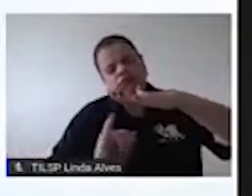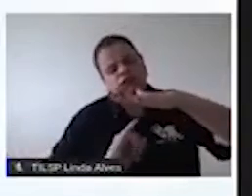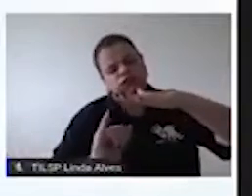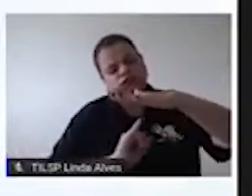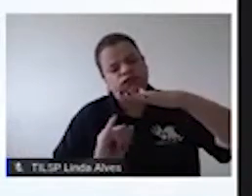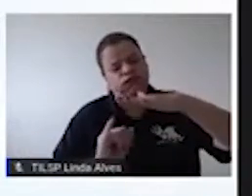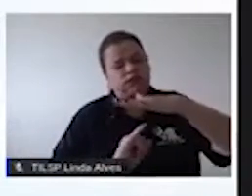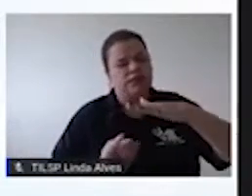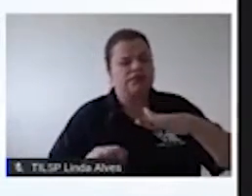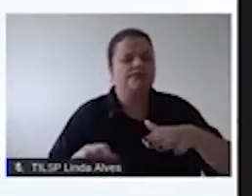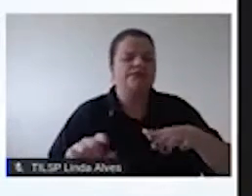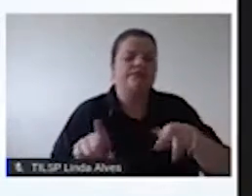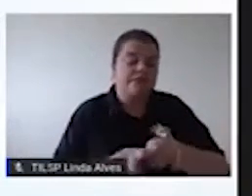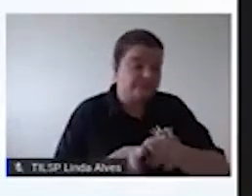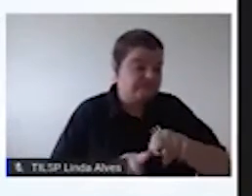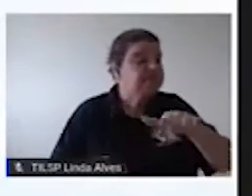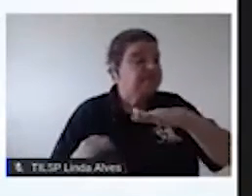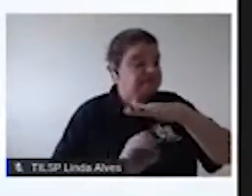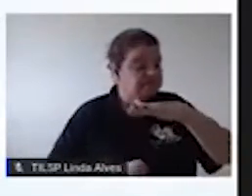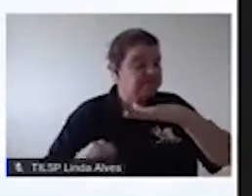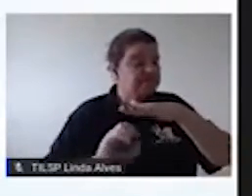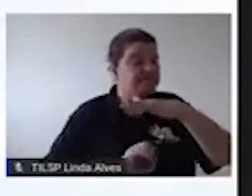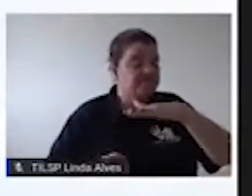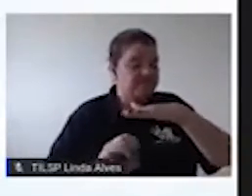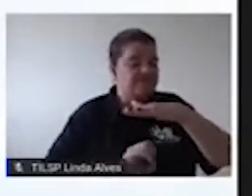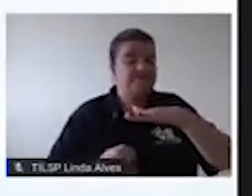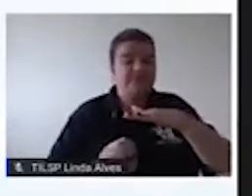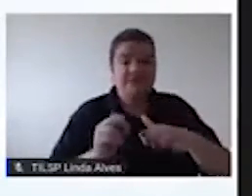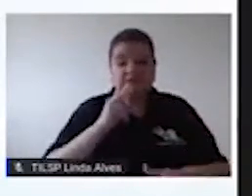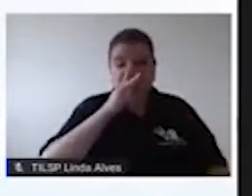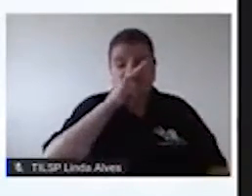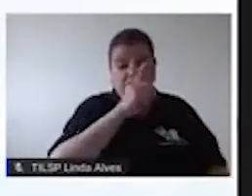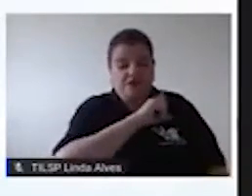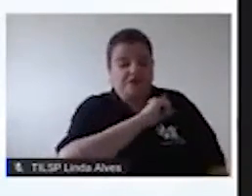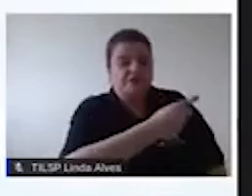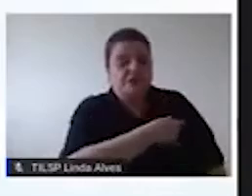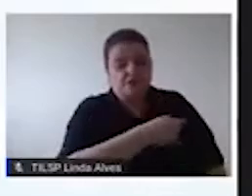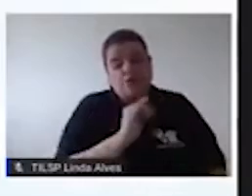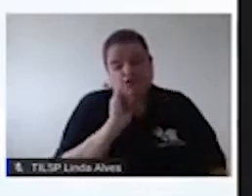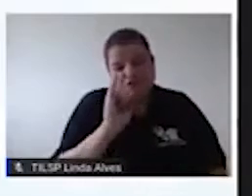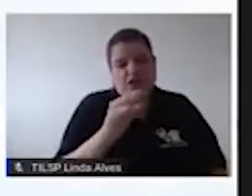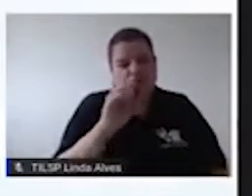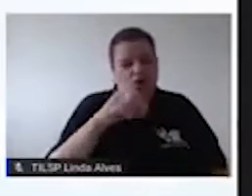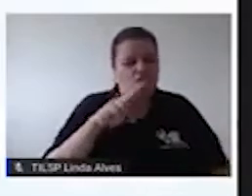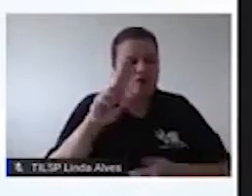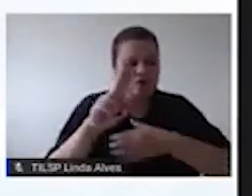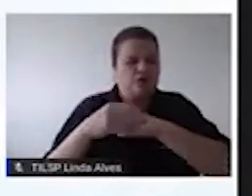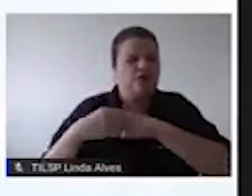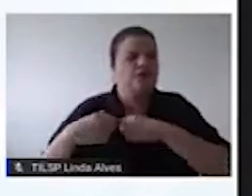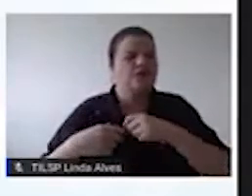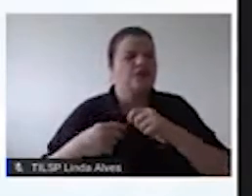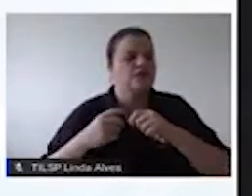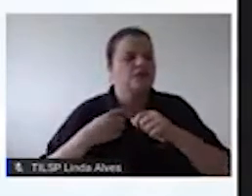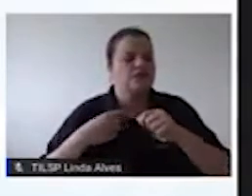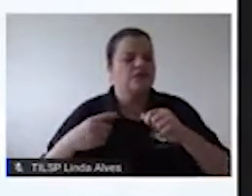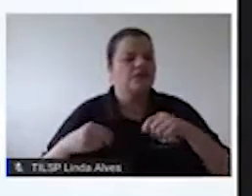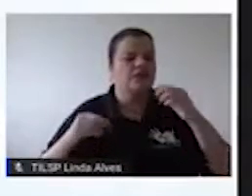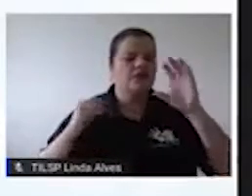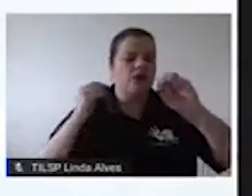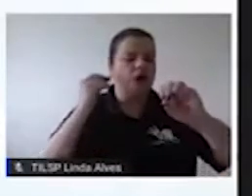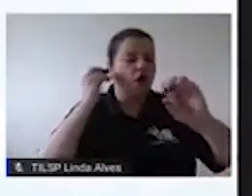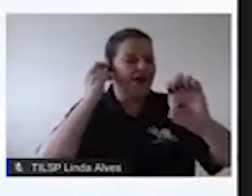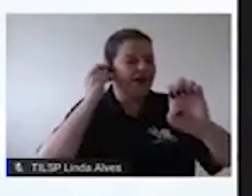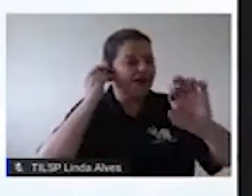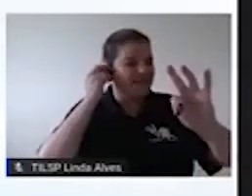e organismos internacionais muito fortes, como eu já citei, né? A própria OIT, a